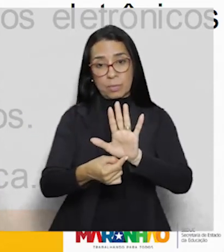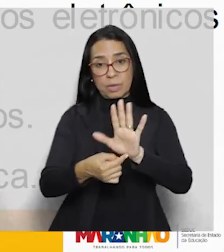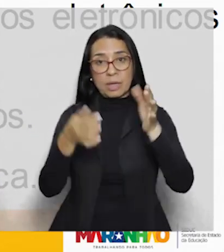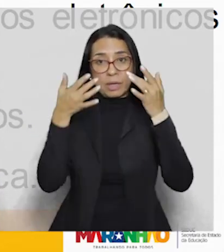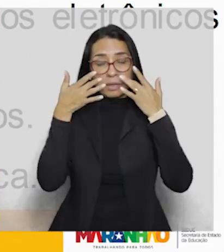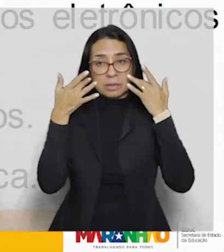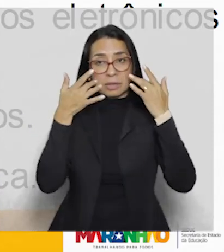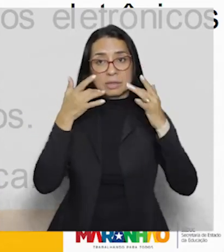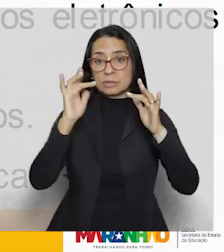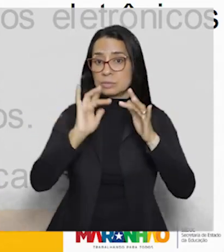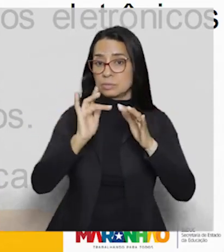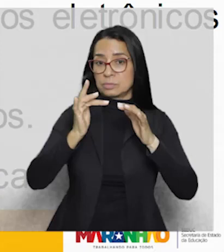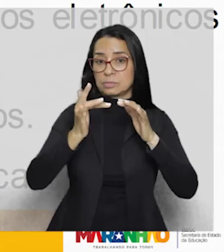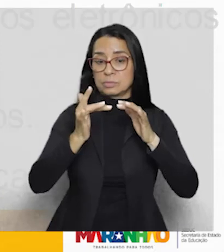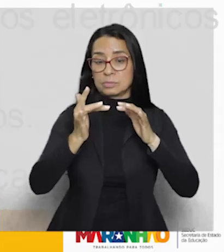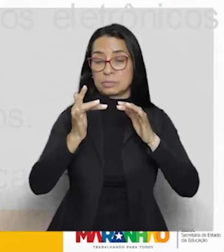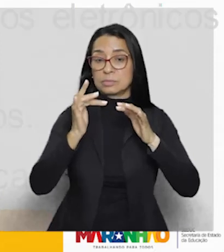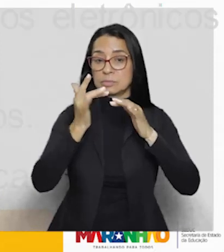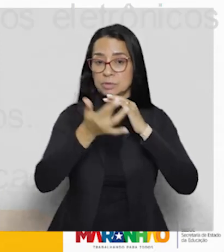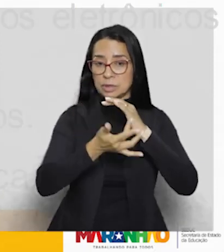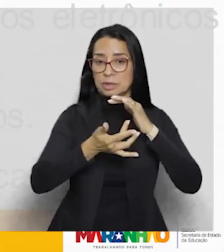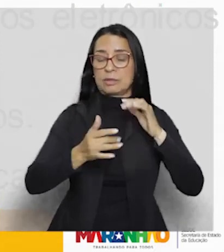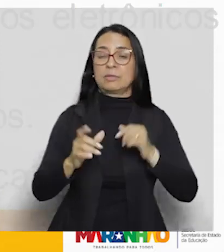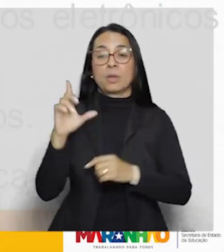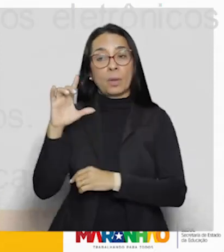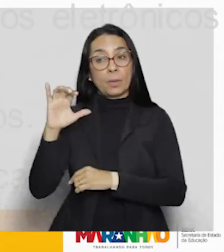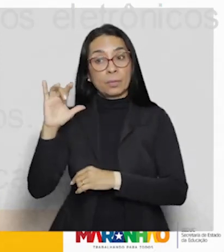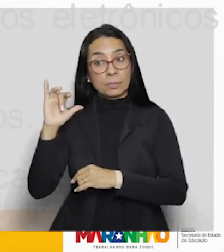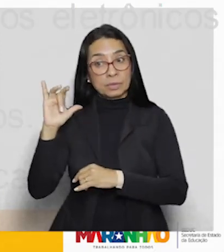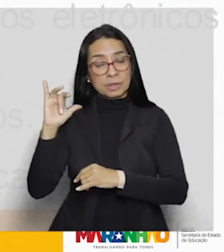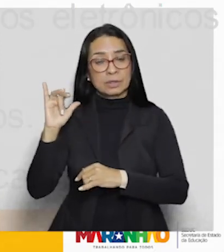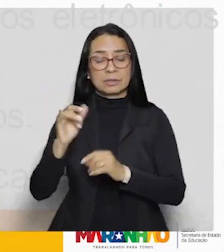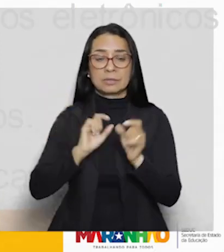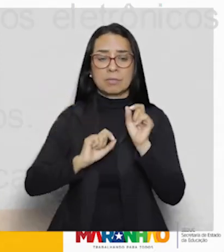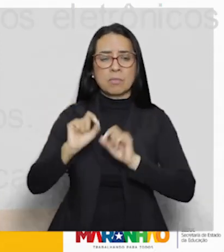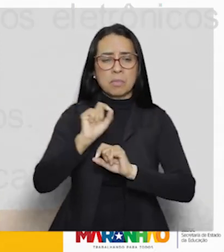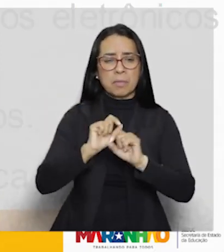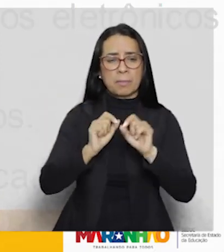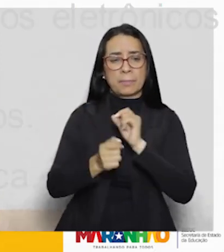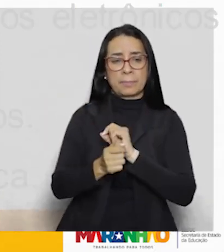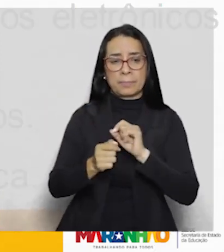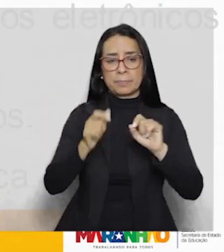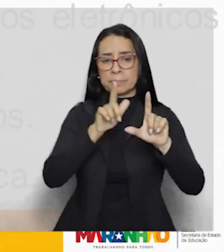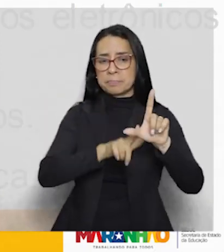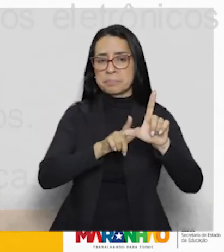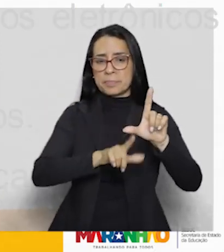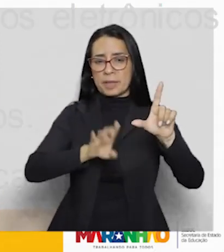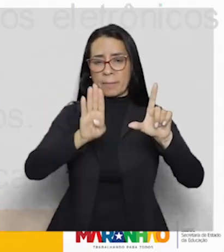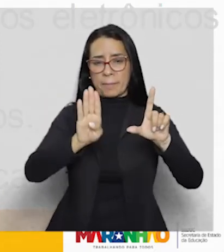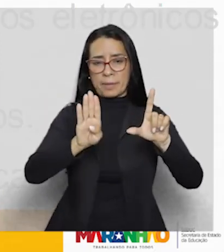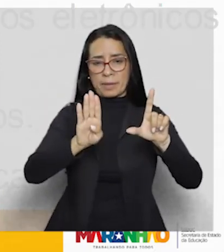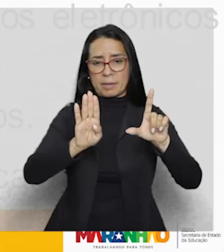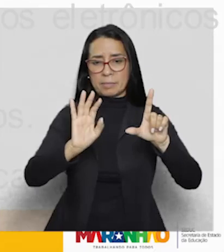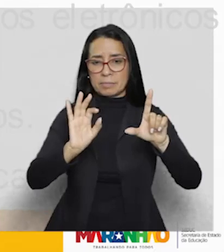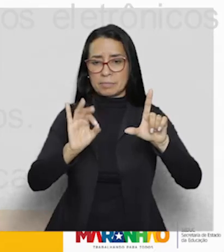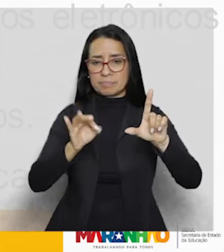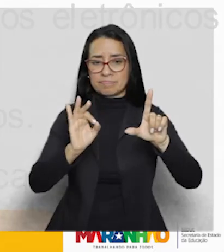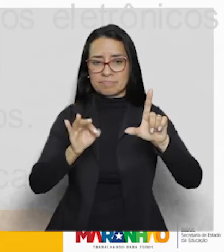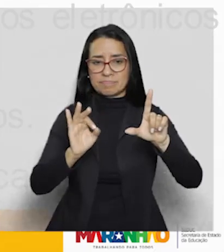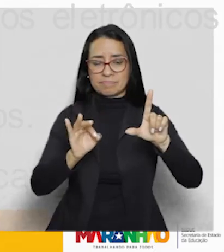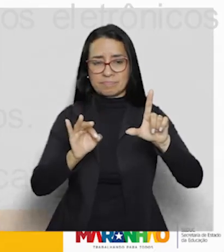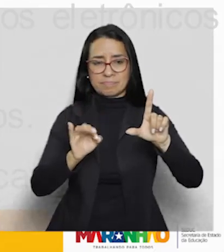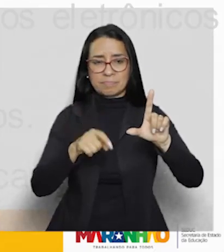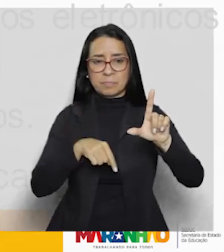Bom, as restrições à liberdade de expressão na democracia norte-americana. Peraí, agora pegou